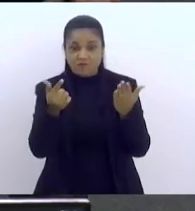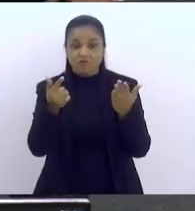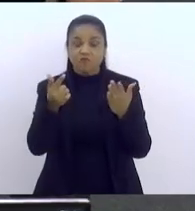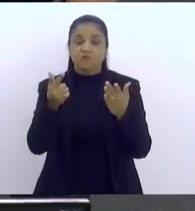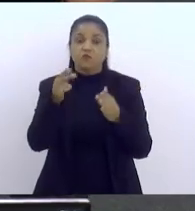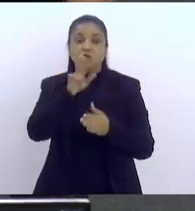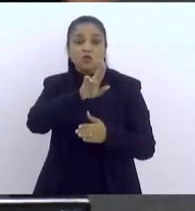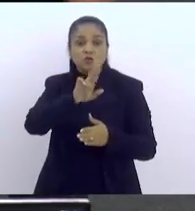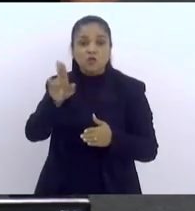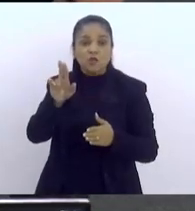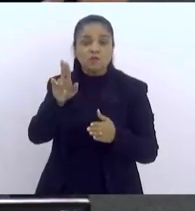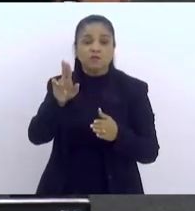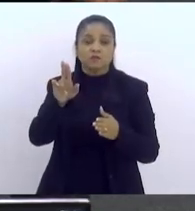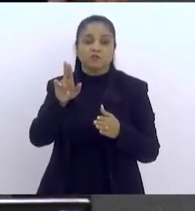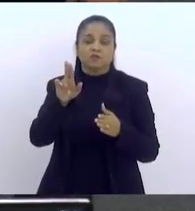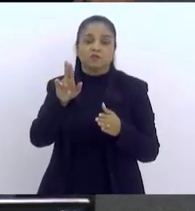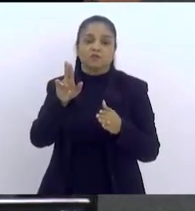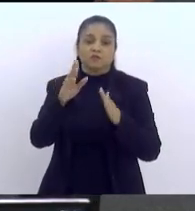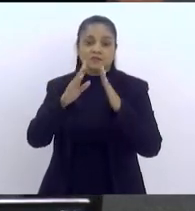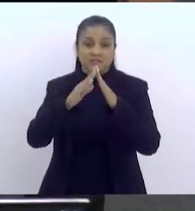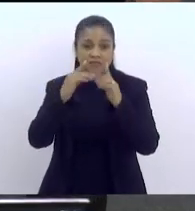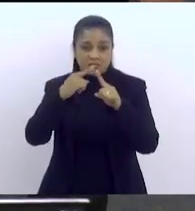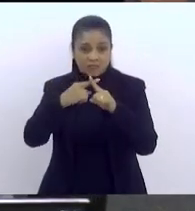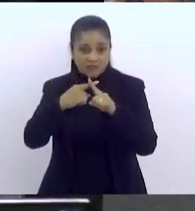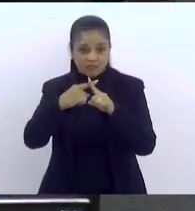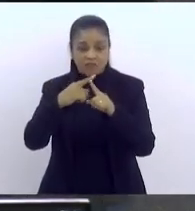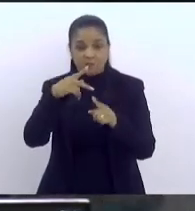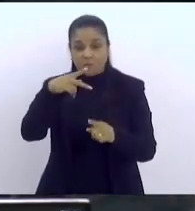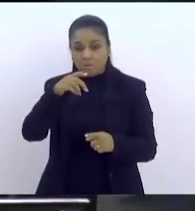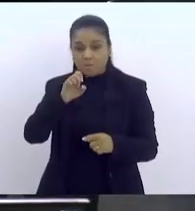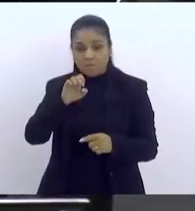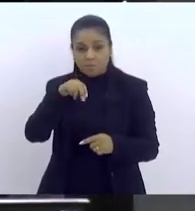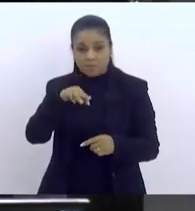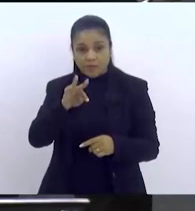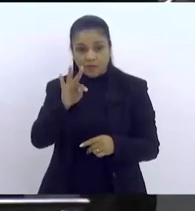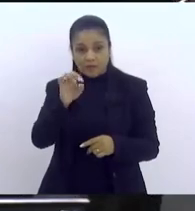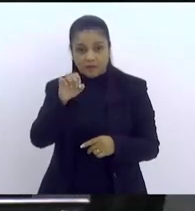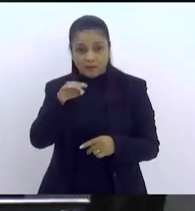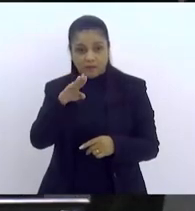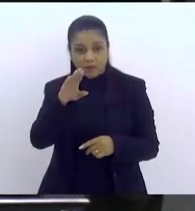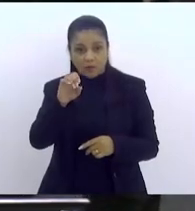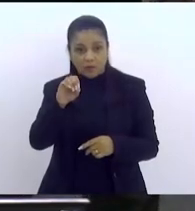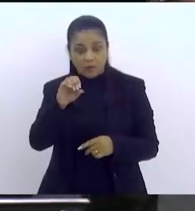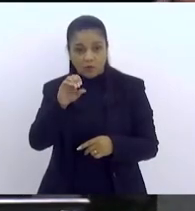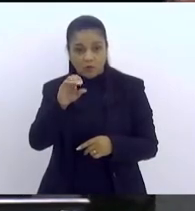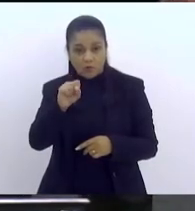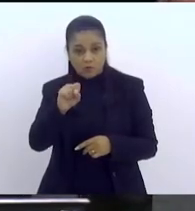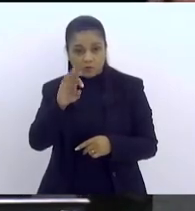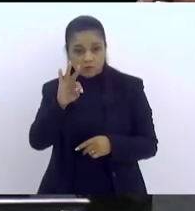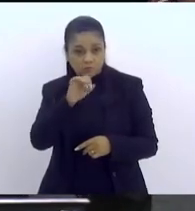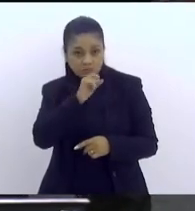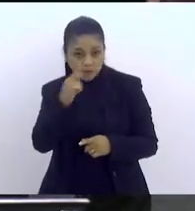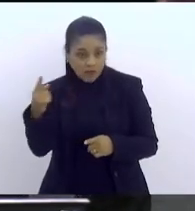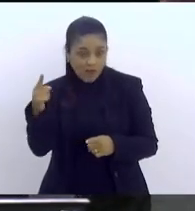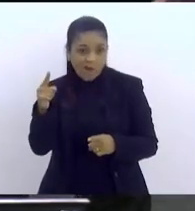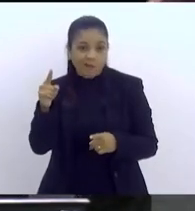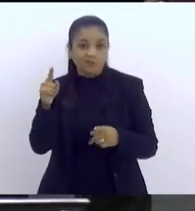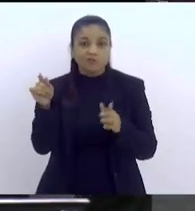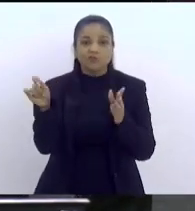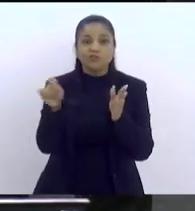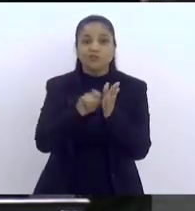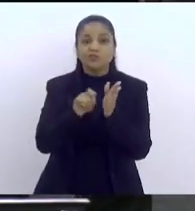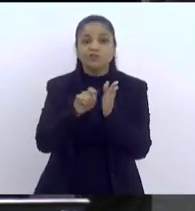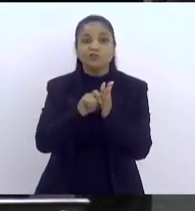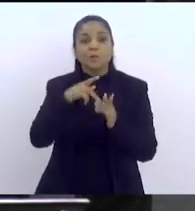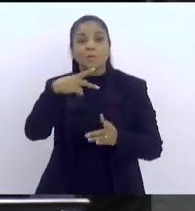pentecostais. E, infelizmente, o grupo que hoje defende esse projeto de lei nesta